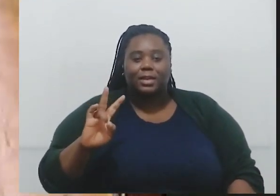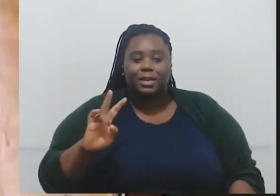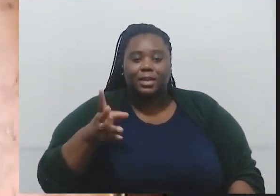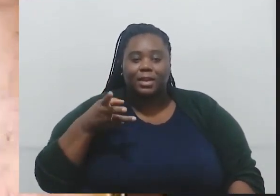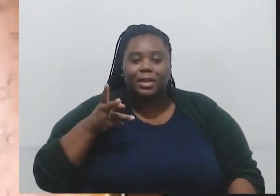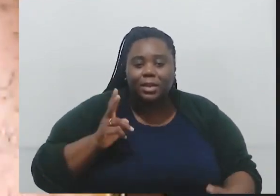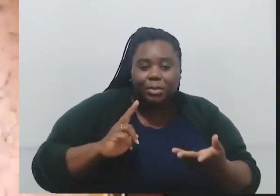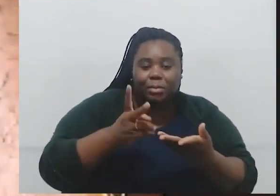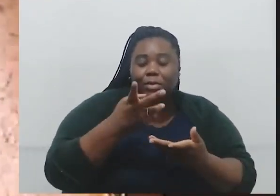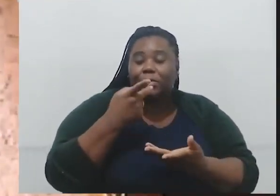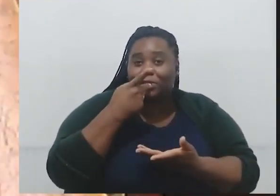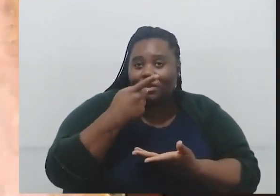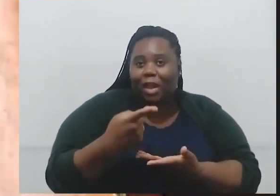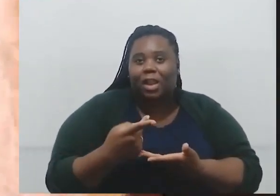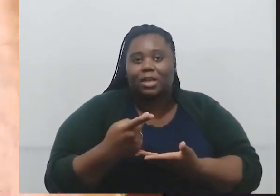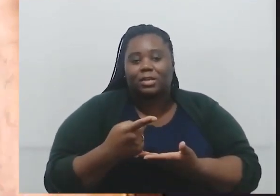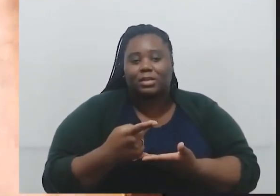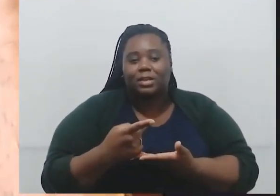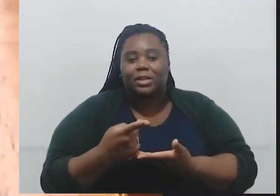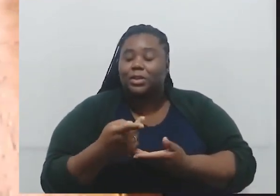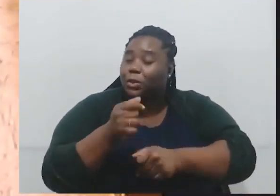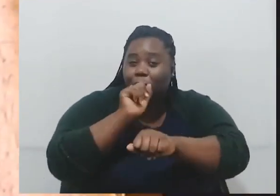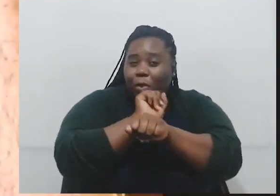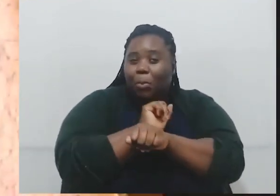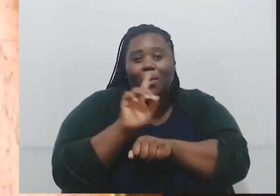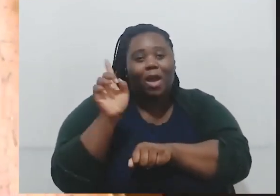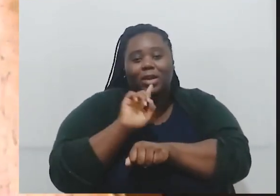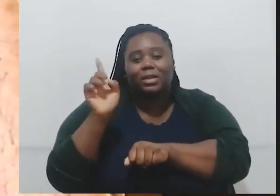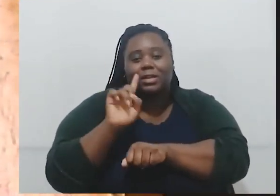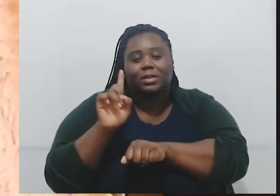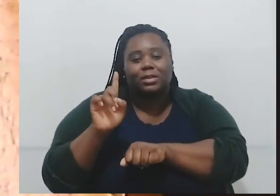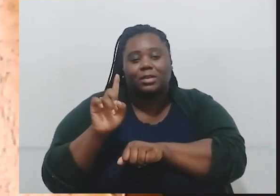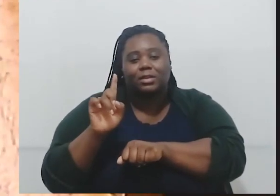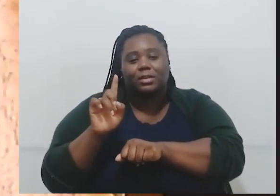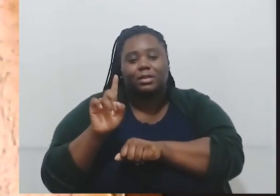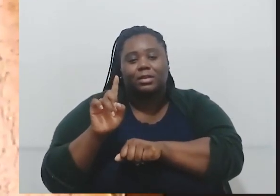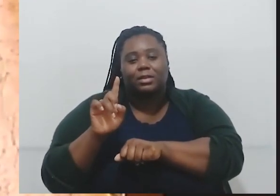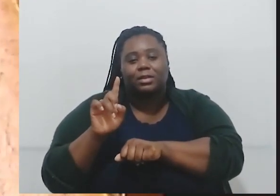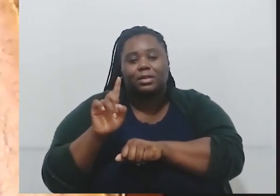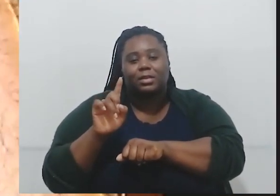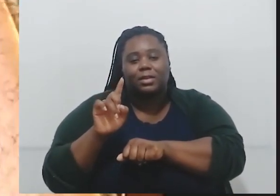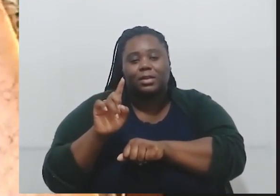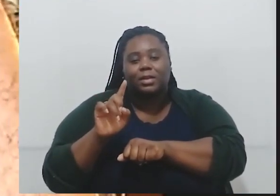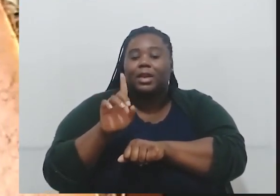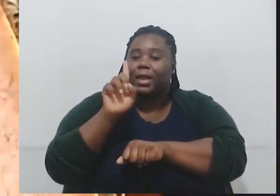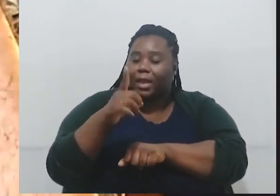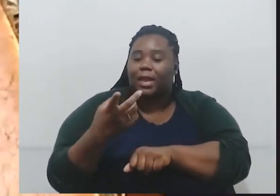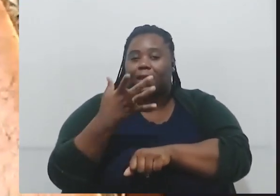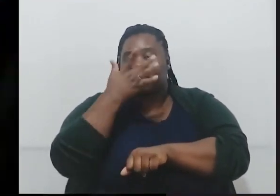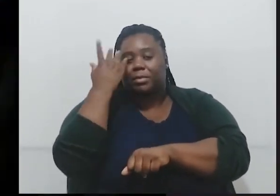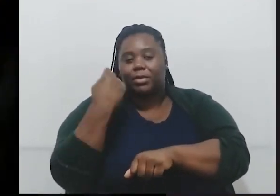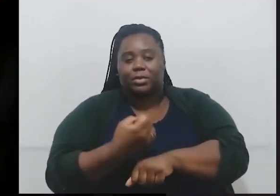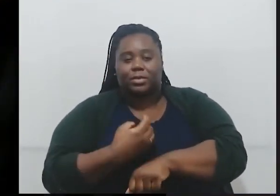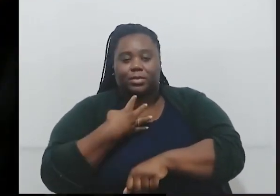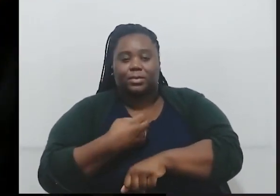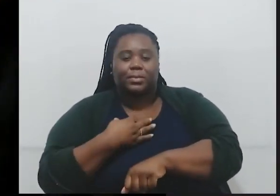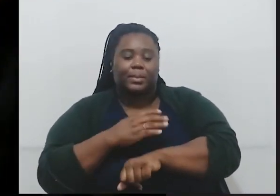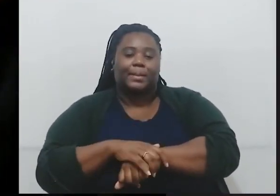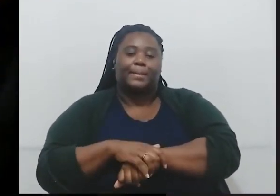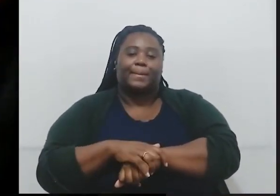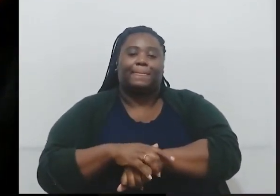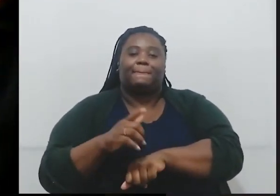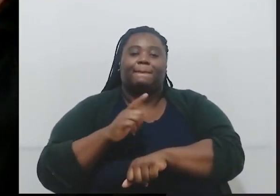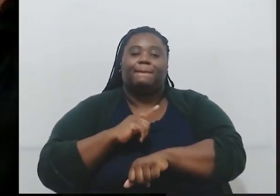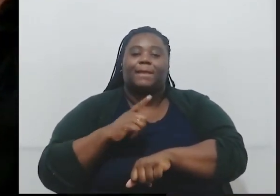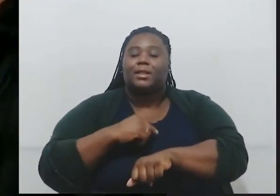continuar falando, sabe? É para não parar, assim. Isso são as pessoas que me formam. Tem sido muito rico